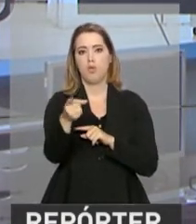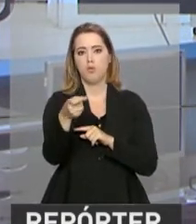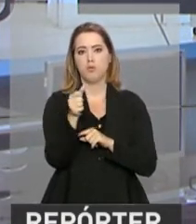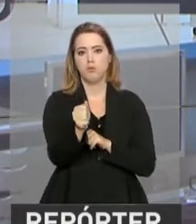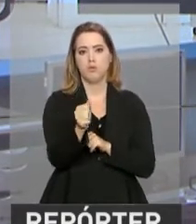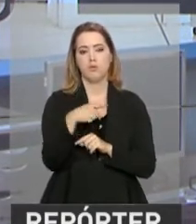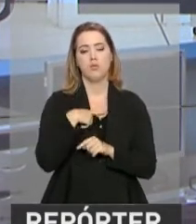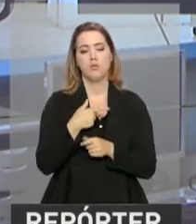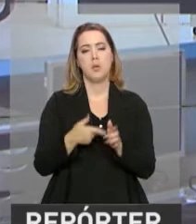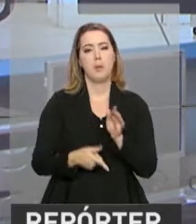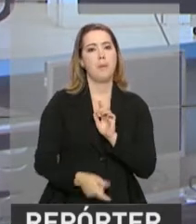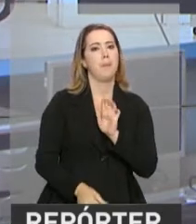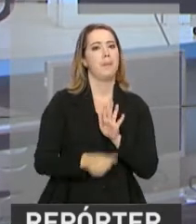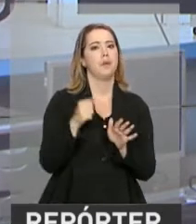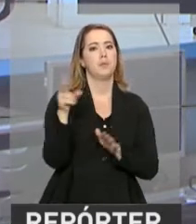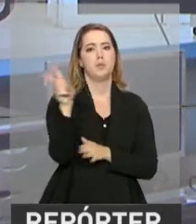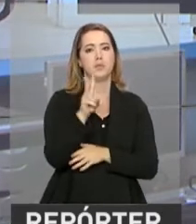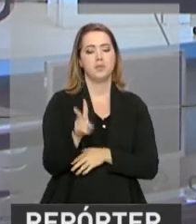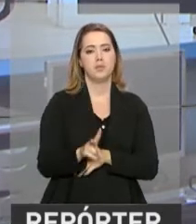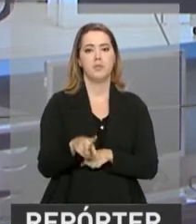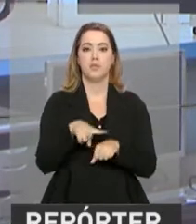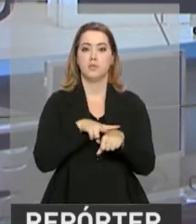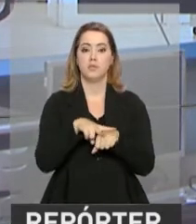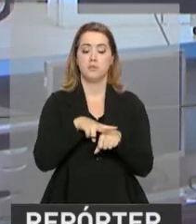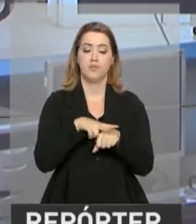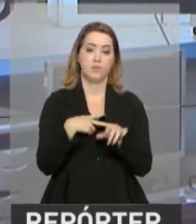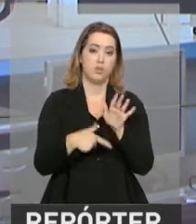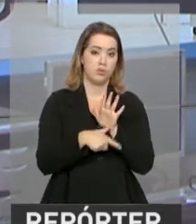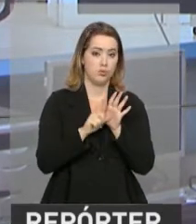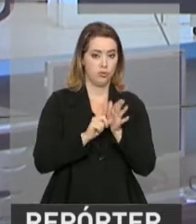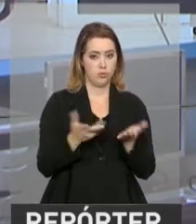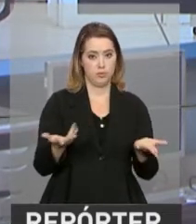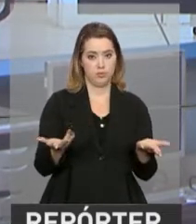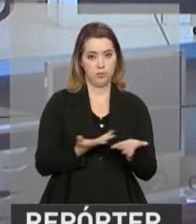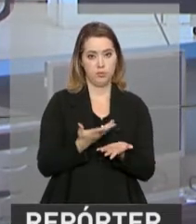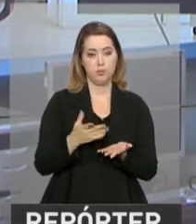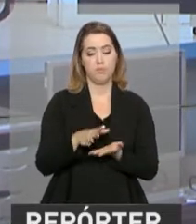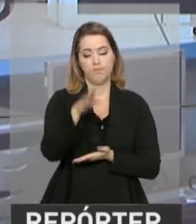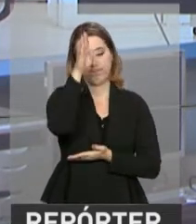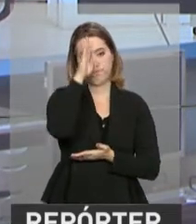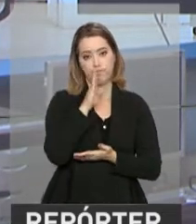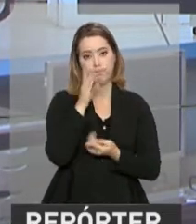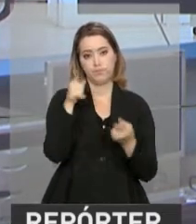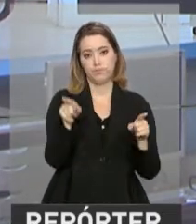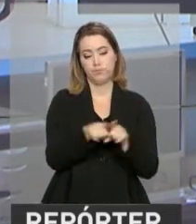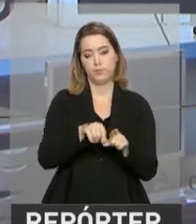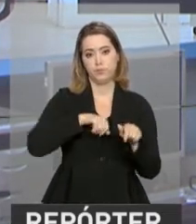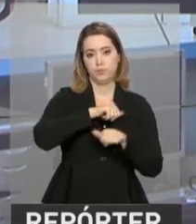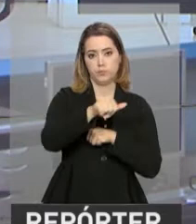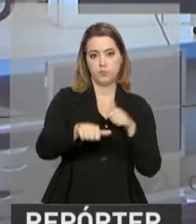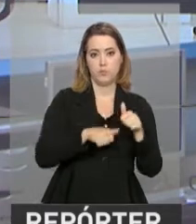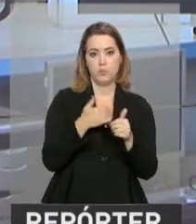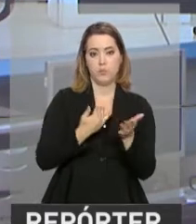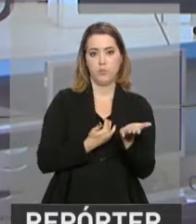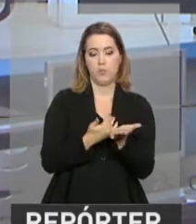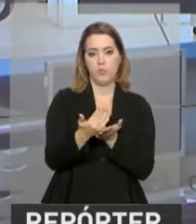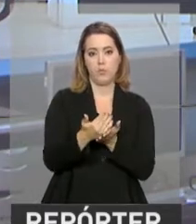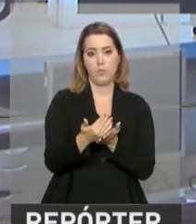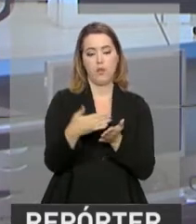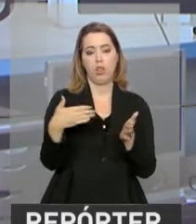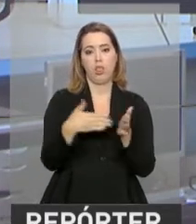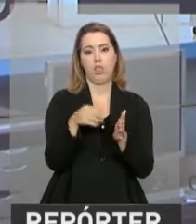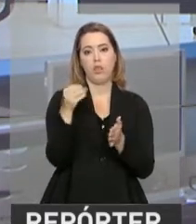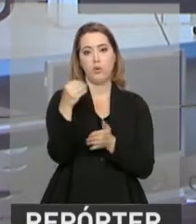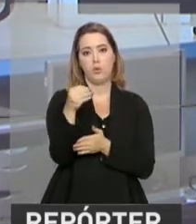a cor verde pela primeira vez desde que o sistema entrou em vigor em janeiro de 2015 a bandeira permaneceu verde até